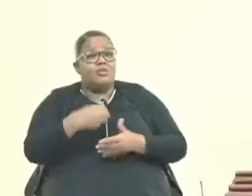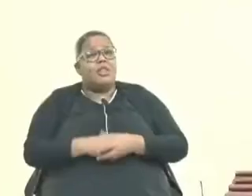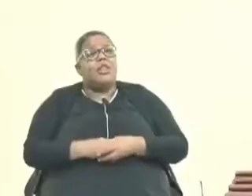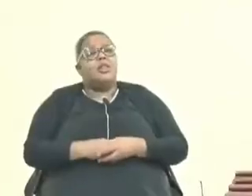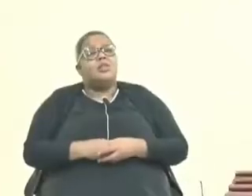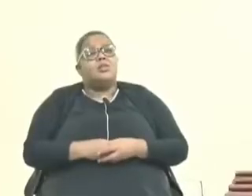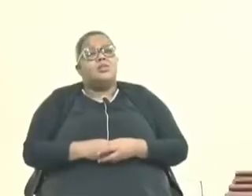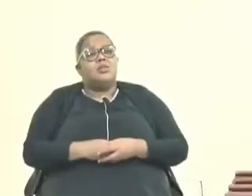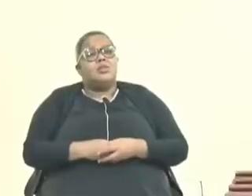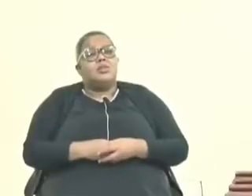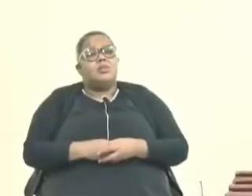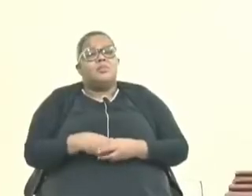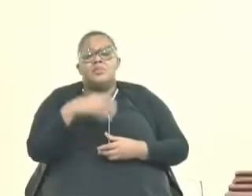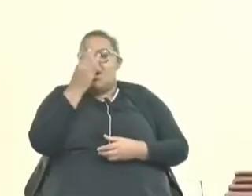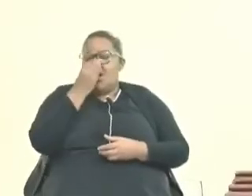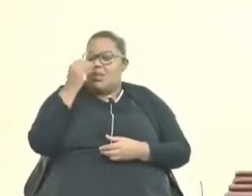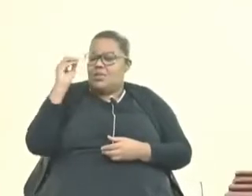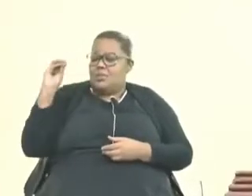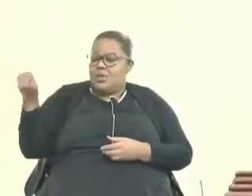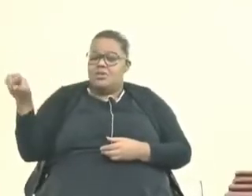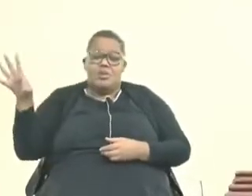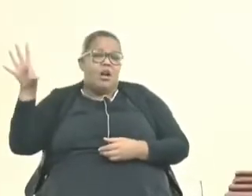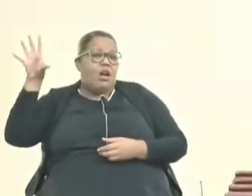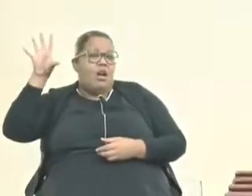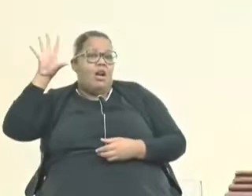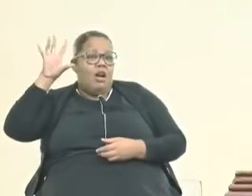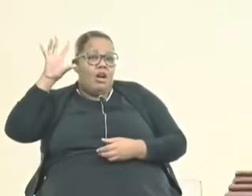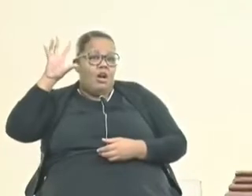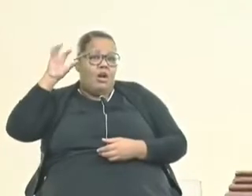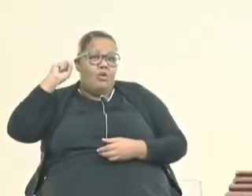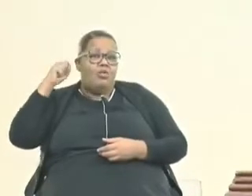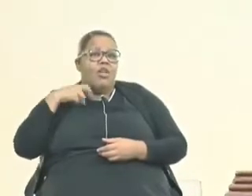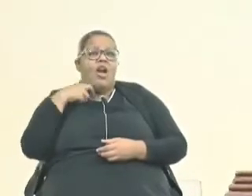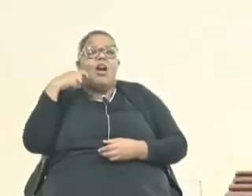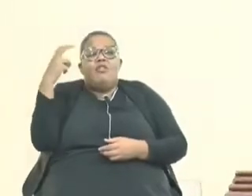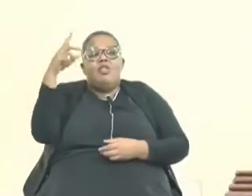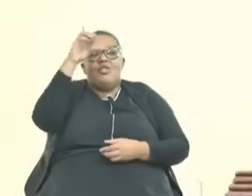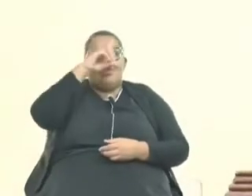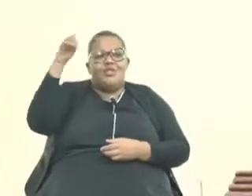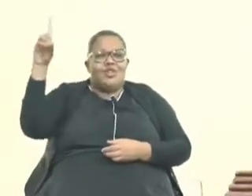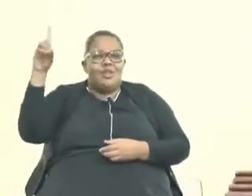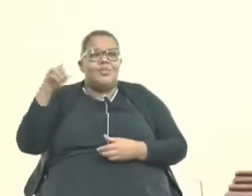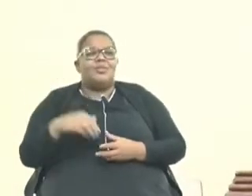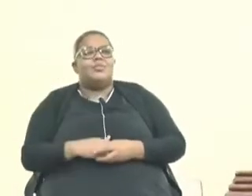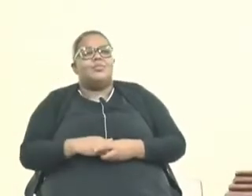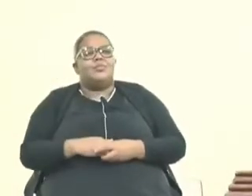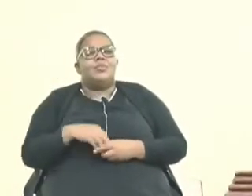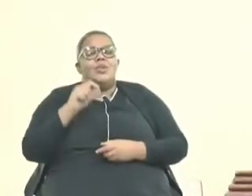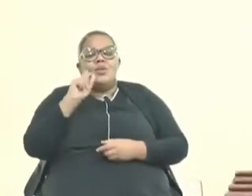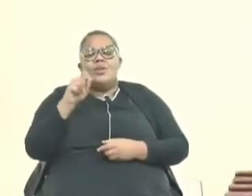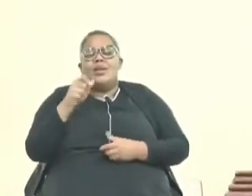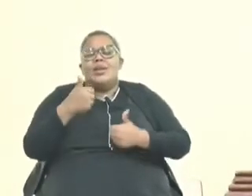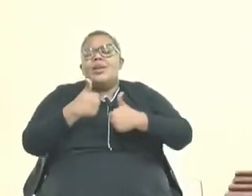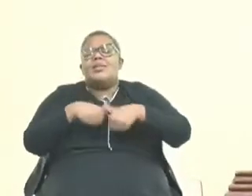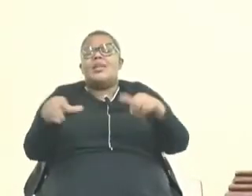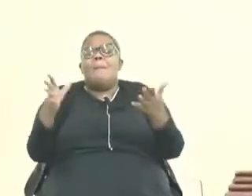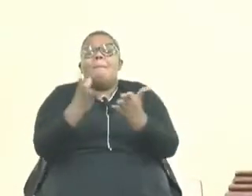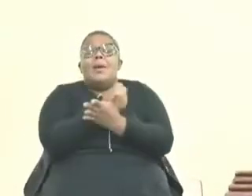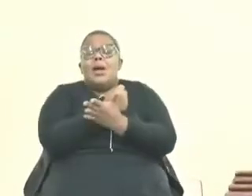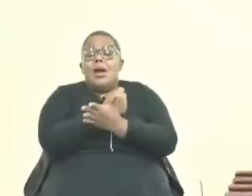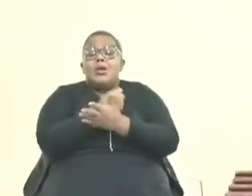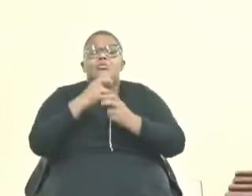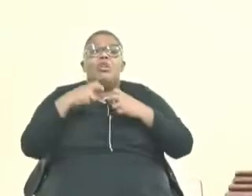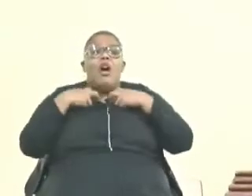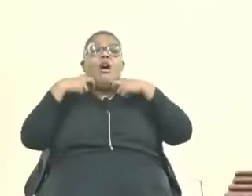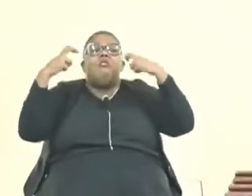tava os seus filhos ele desprezou a voz de Deus Deus fala conosco nessa noite o que poderá estar tomando o lugar de Deus na nossa